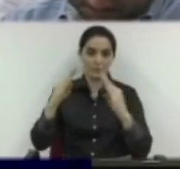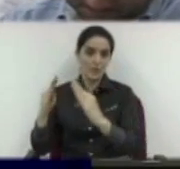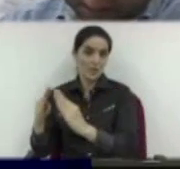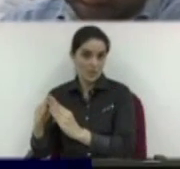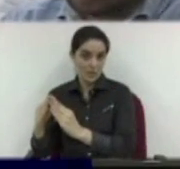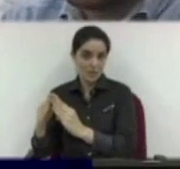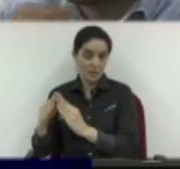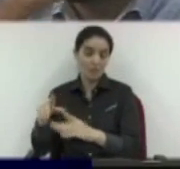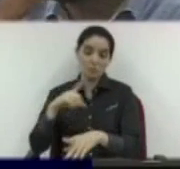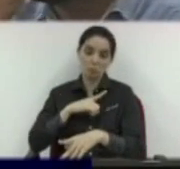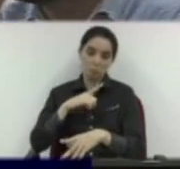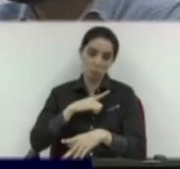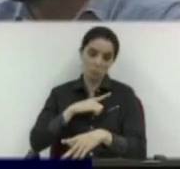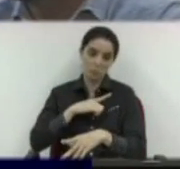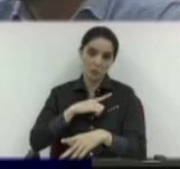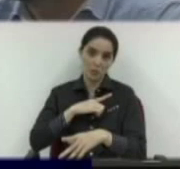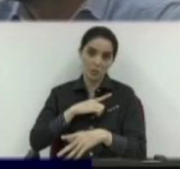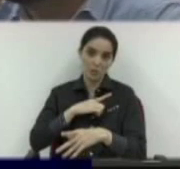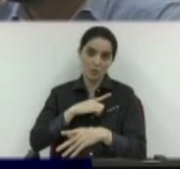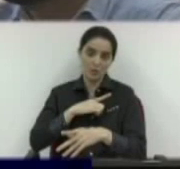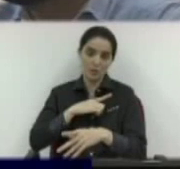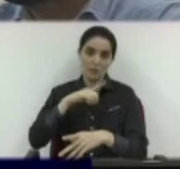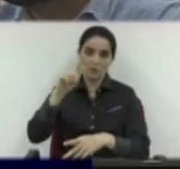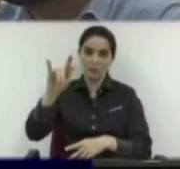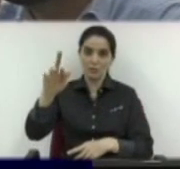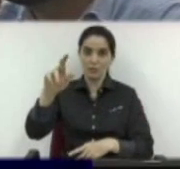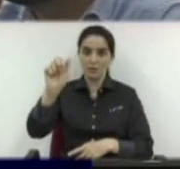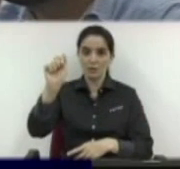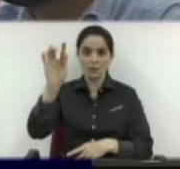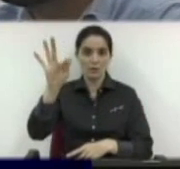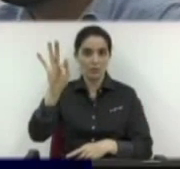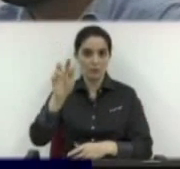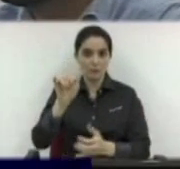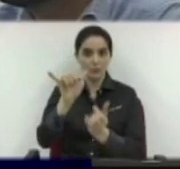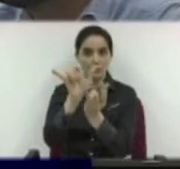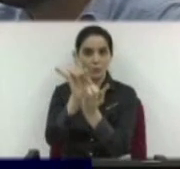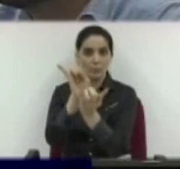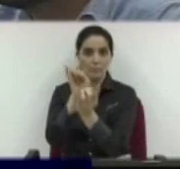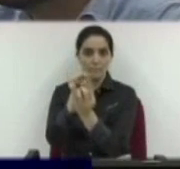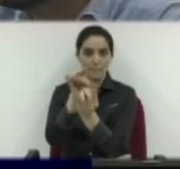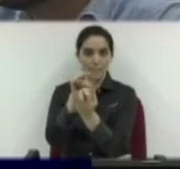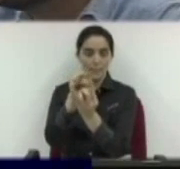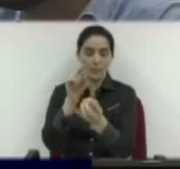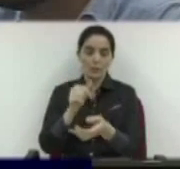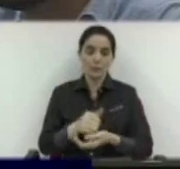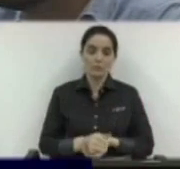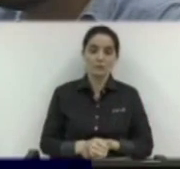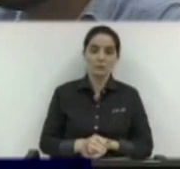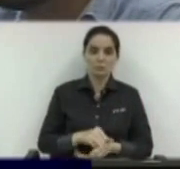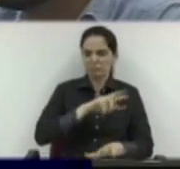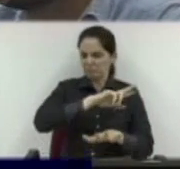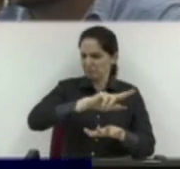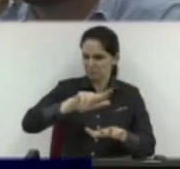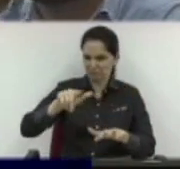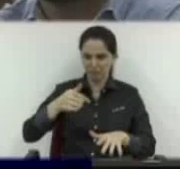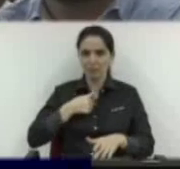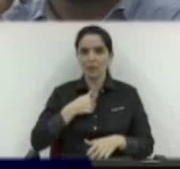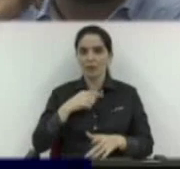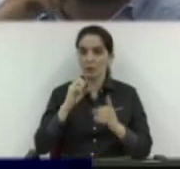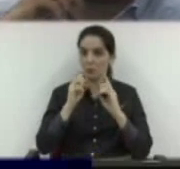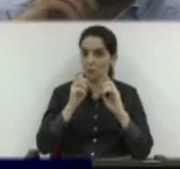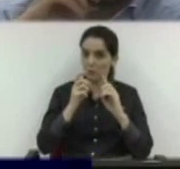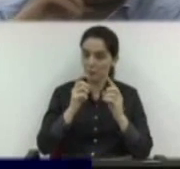tem hipopótamo e assim por diante. Tive uma reunião com os protetores de